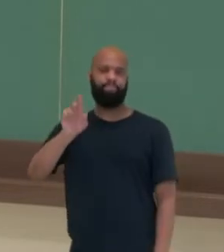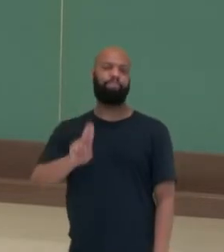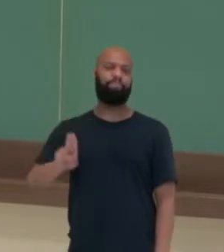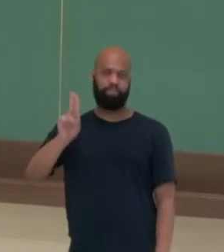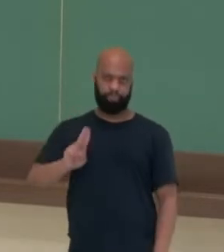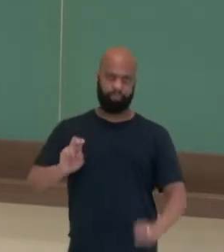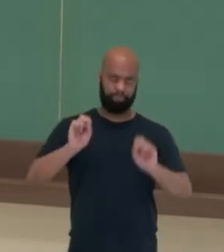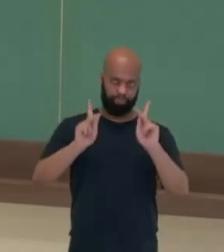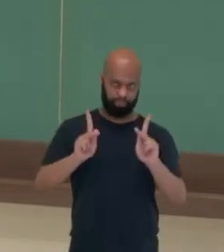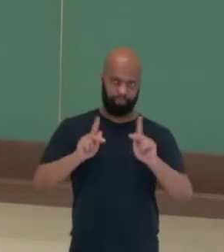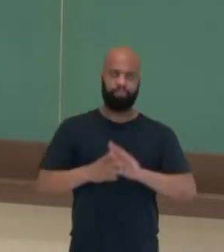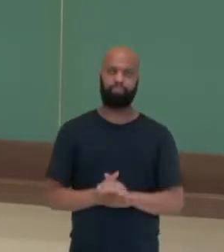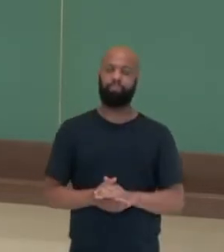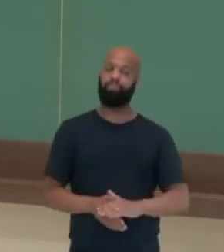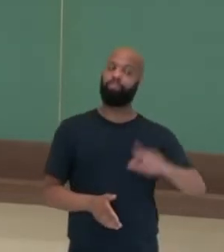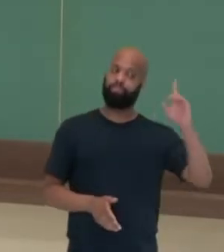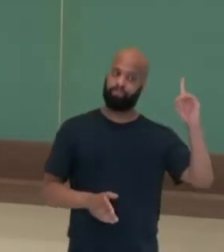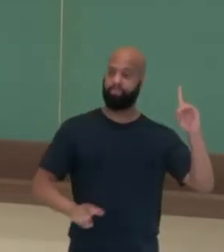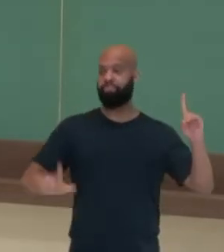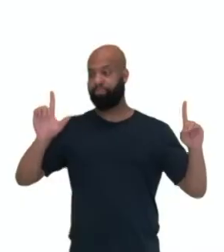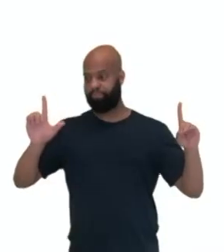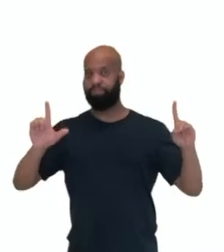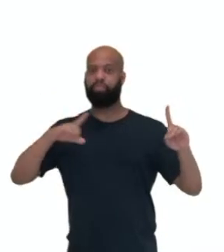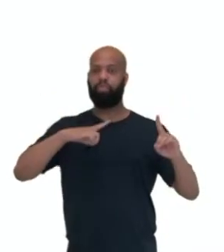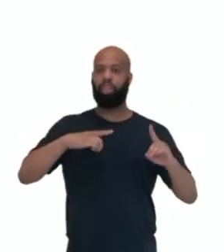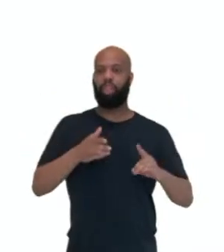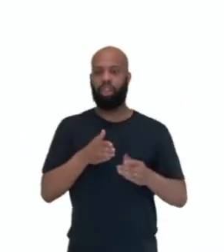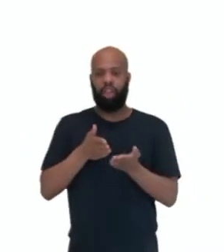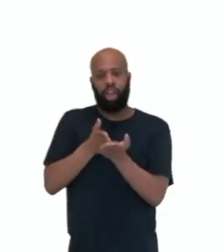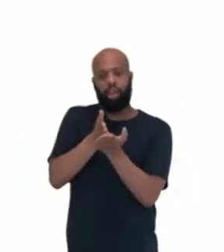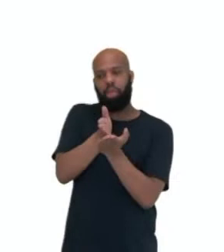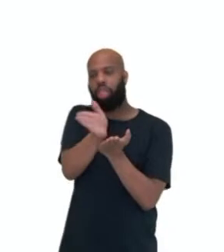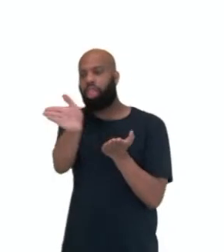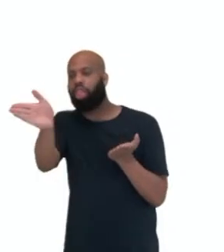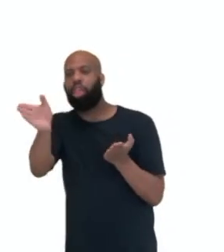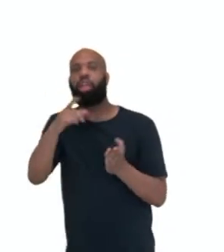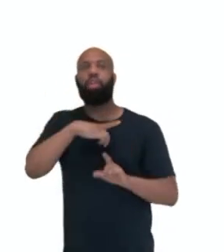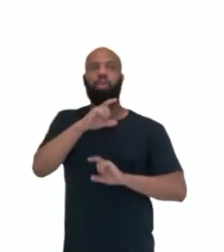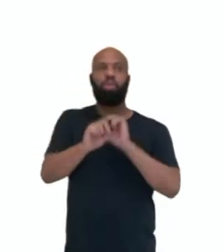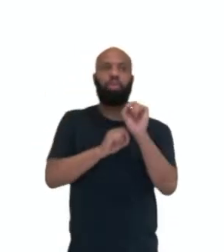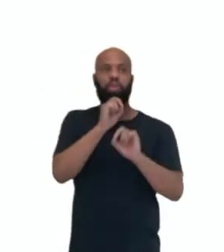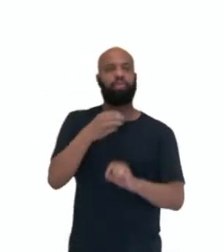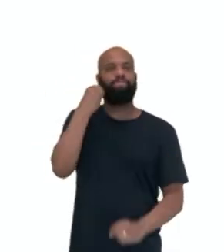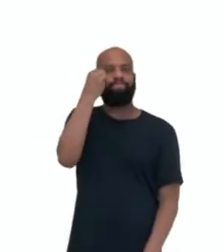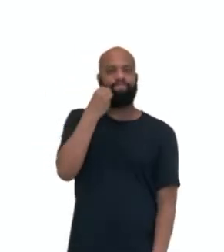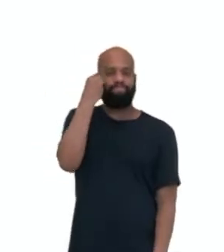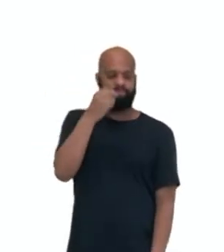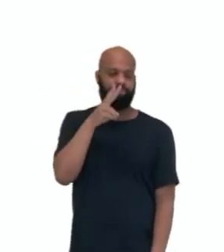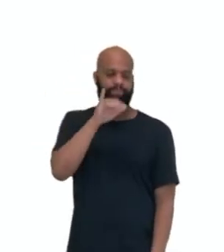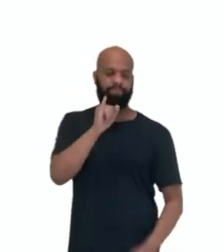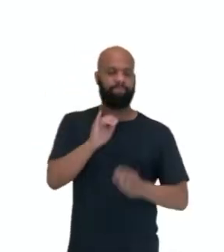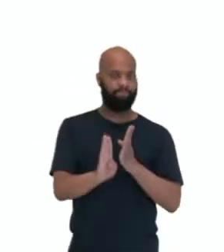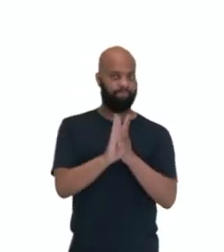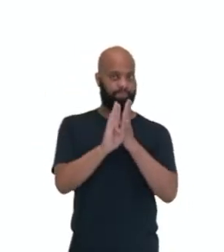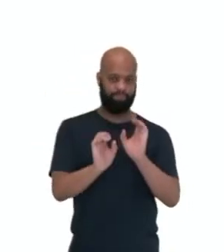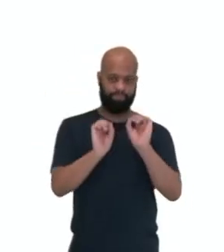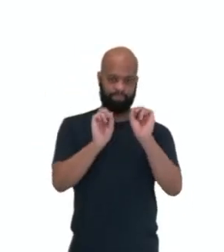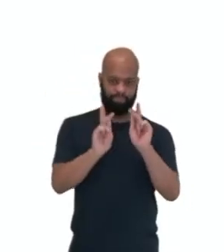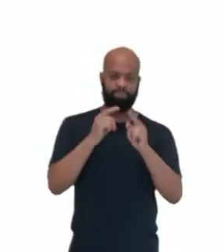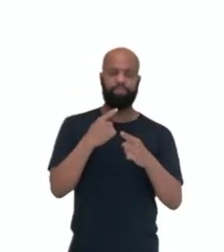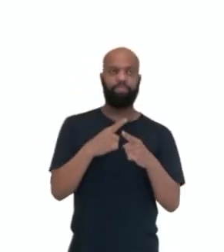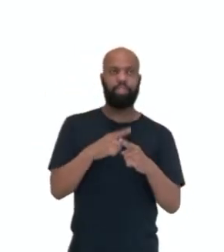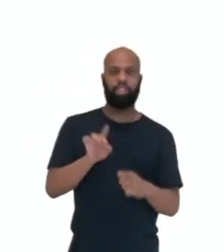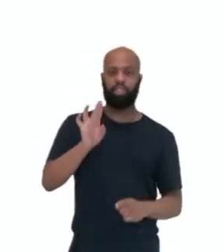L. E esse desvio, ele é determinado experimentalmente, tá? Nós